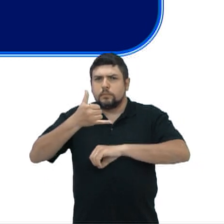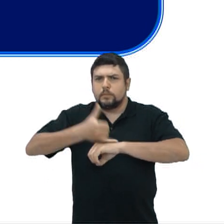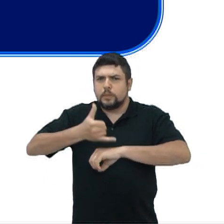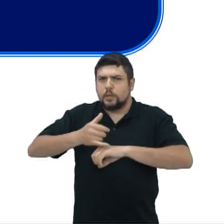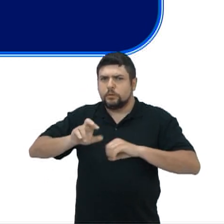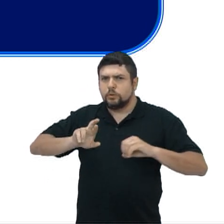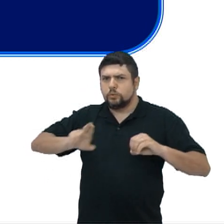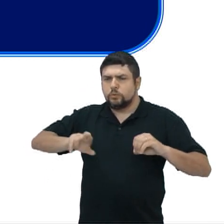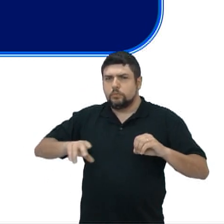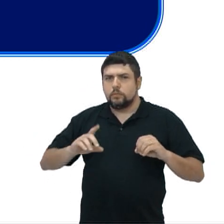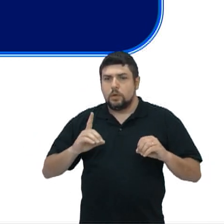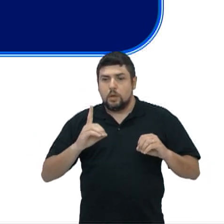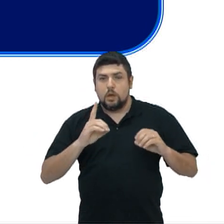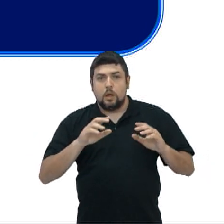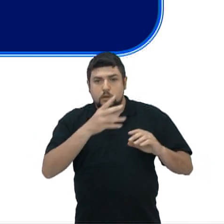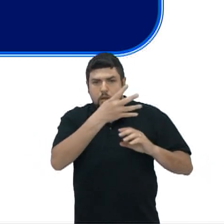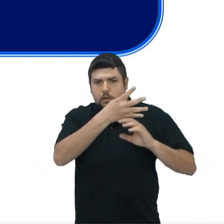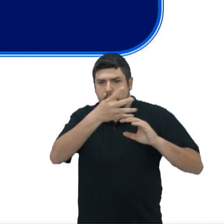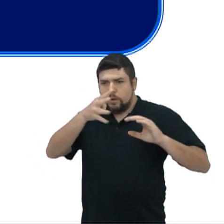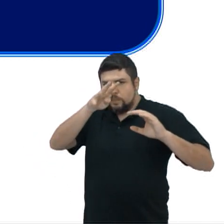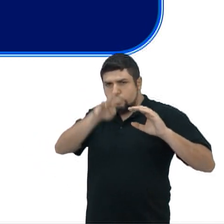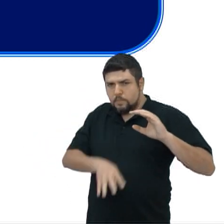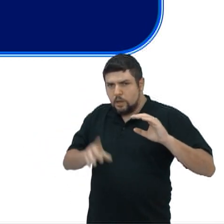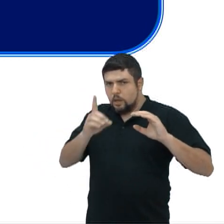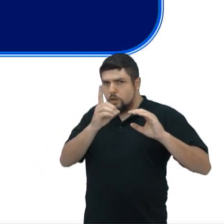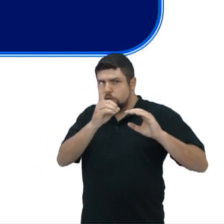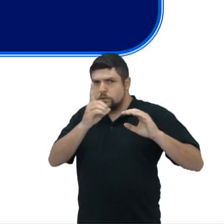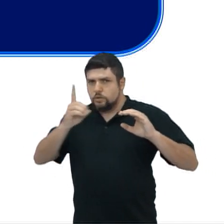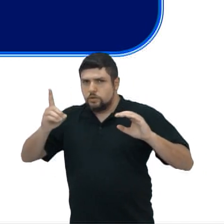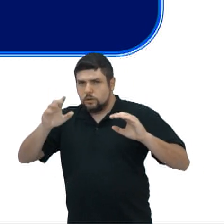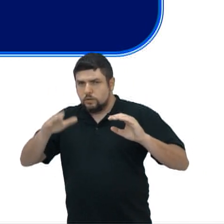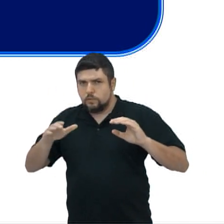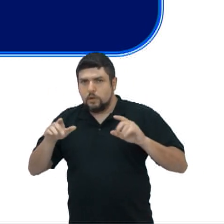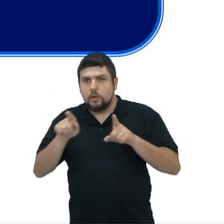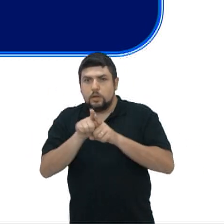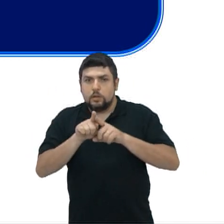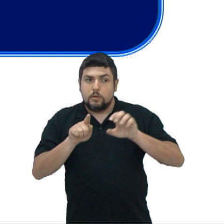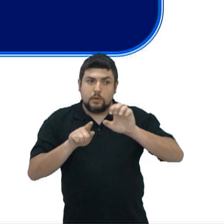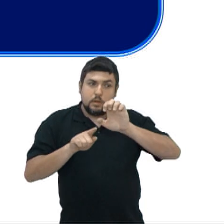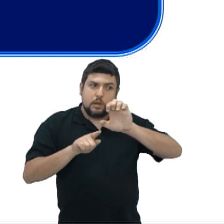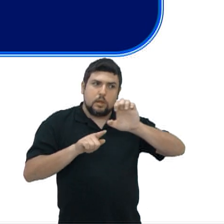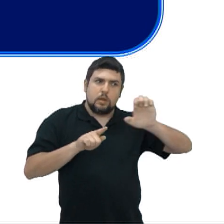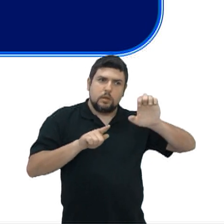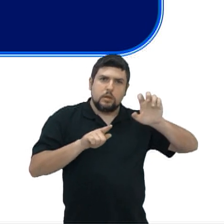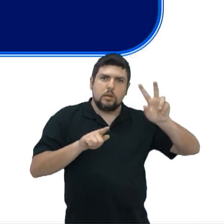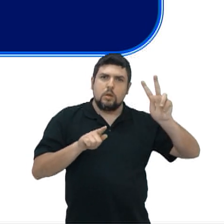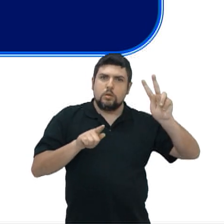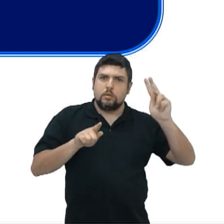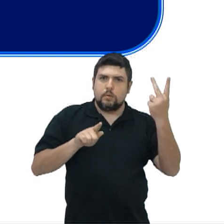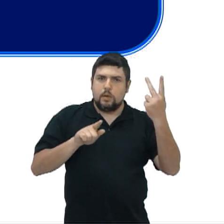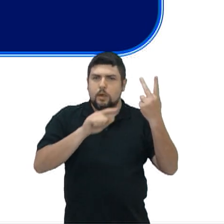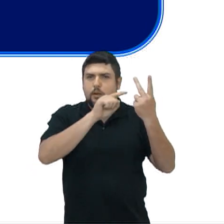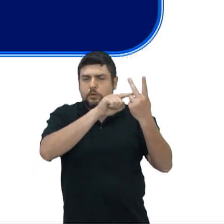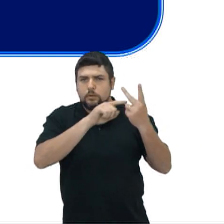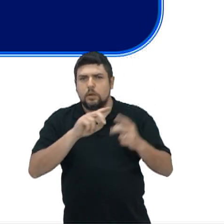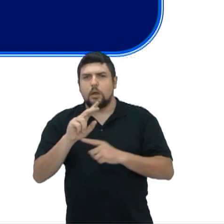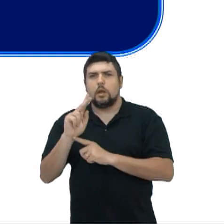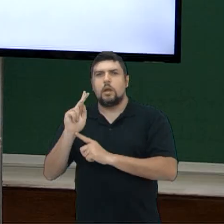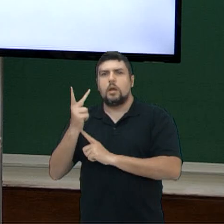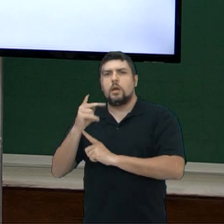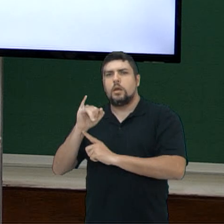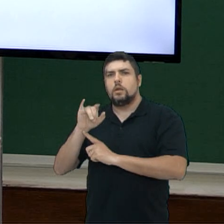para a direita da tabela periódica, além, claro, do hidrogênio que está lá do lado esquerdo, no primeiro